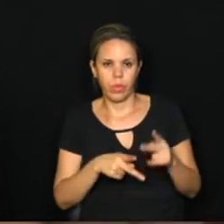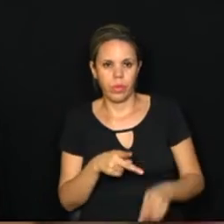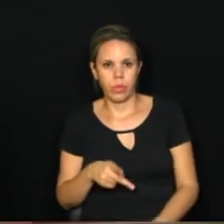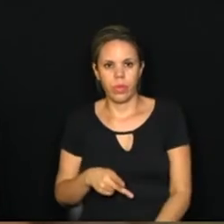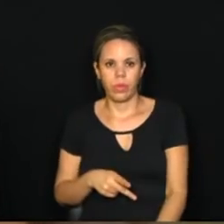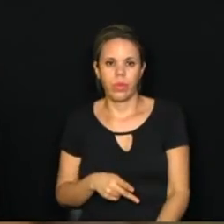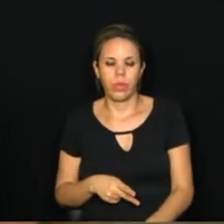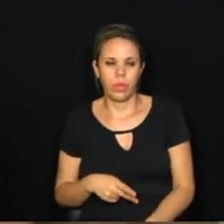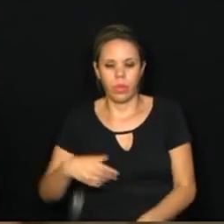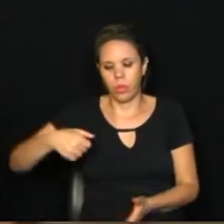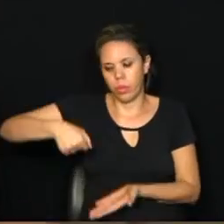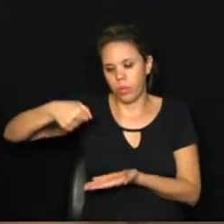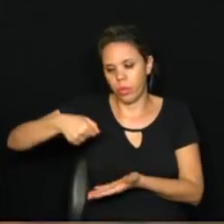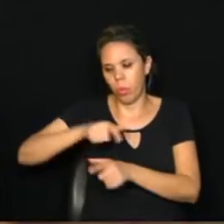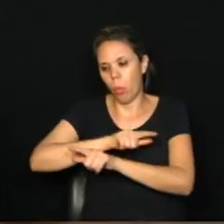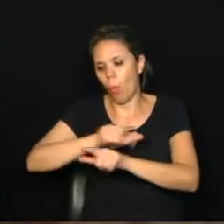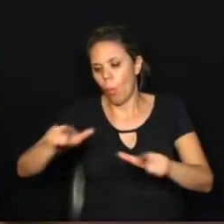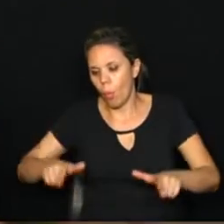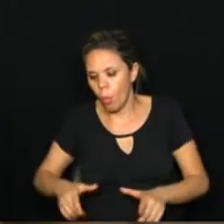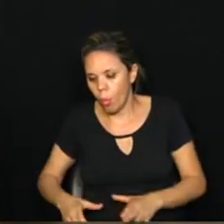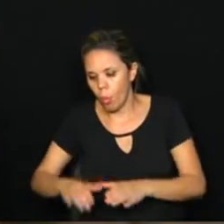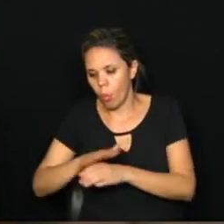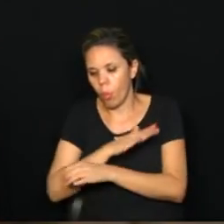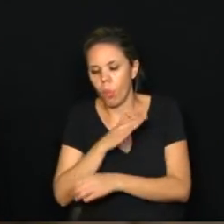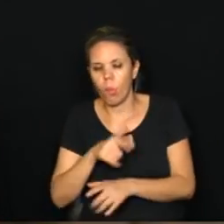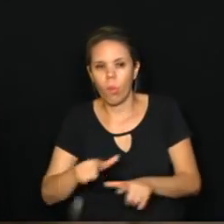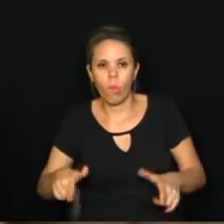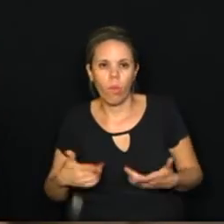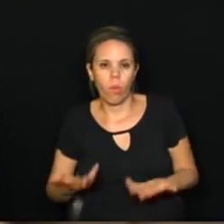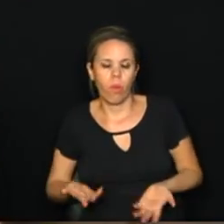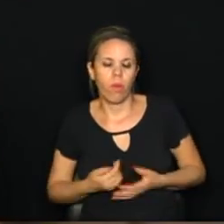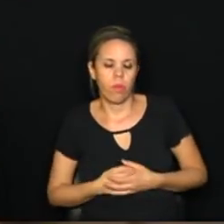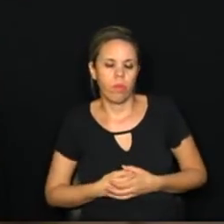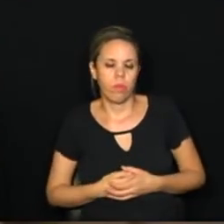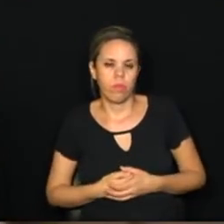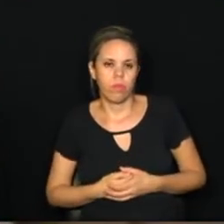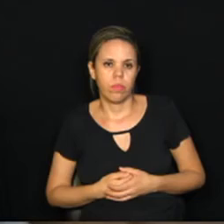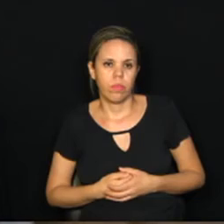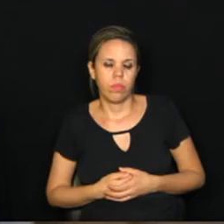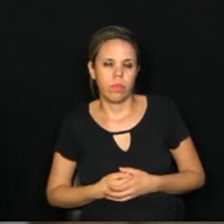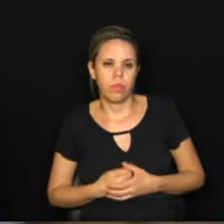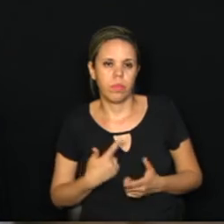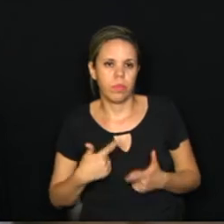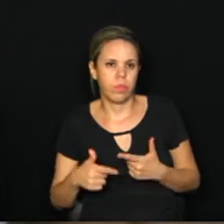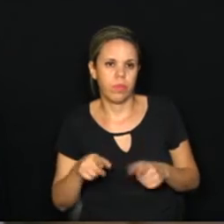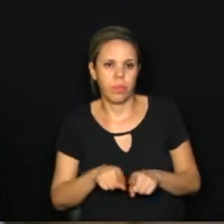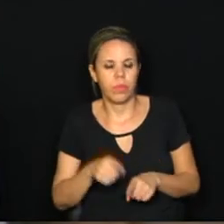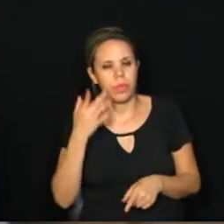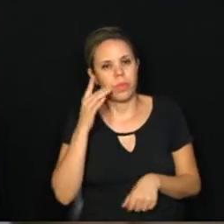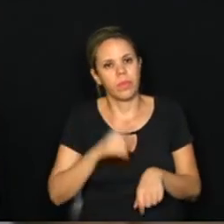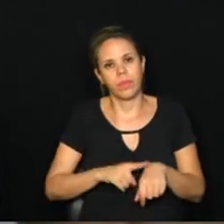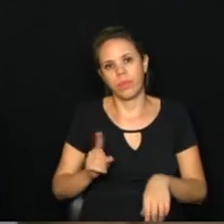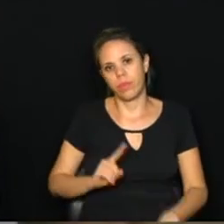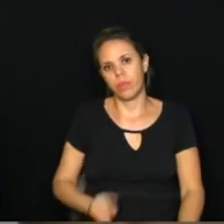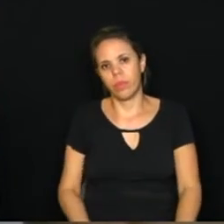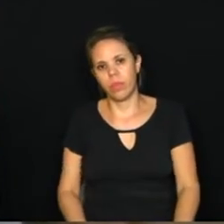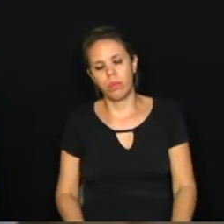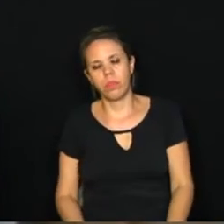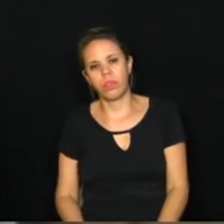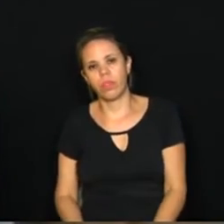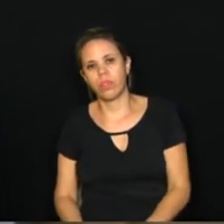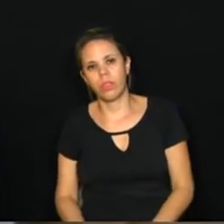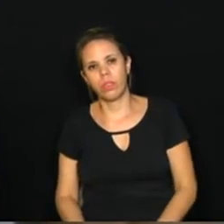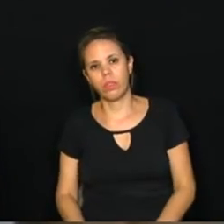balde vazio, né? Se você não enche o balde fica vazio, né? E fora outras questões, que acho que não vai dar tempo, mas tem aí a questão, né,